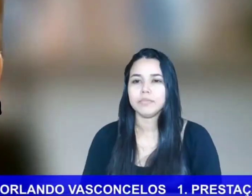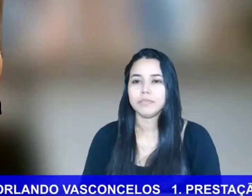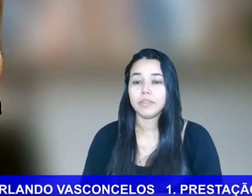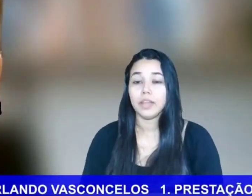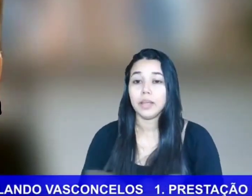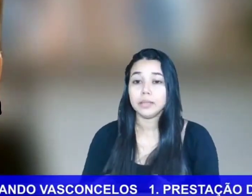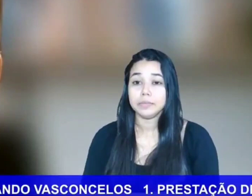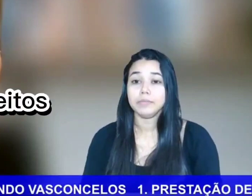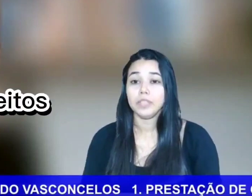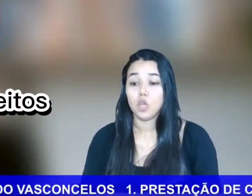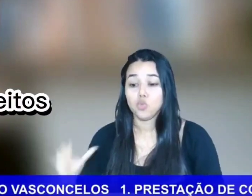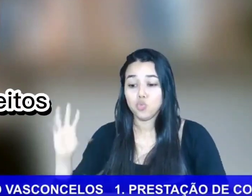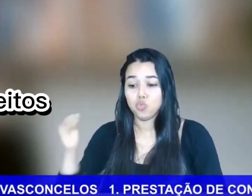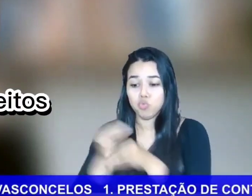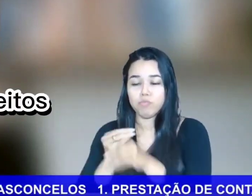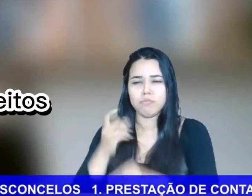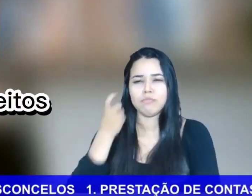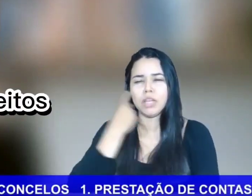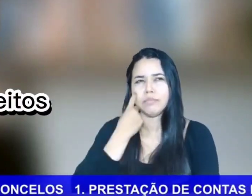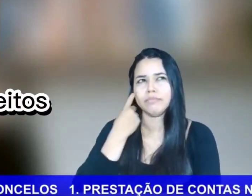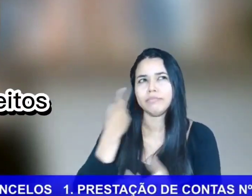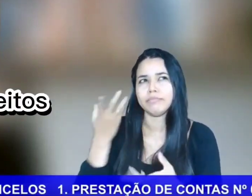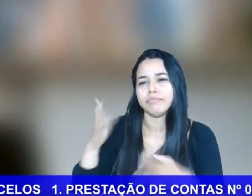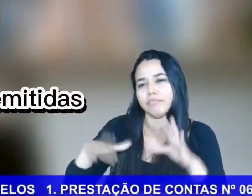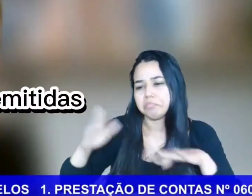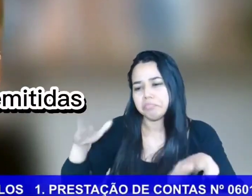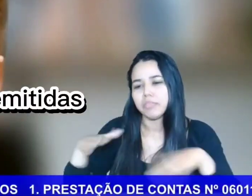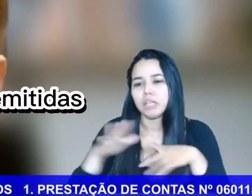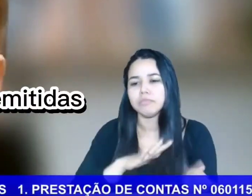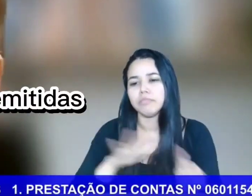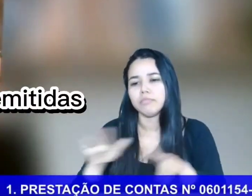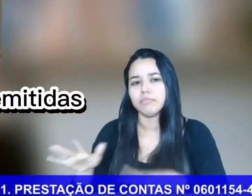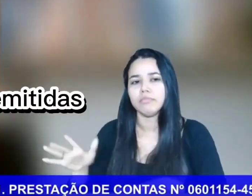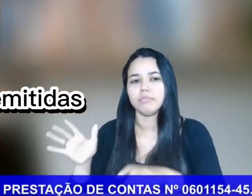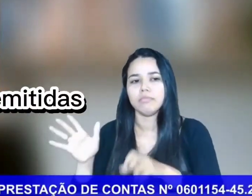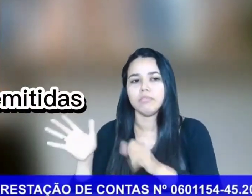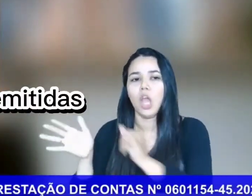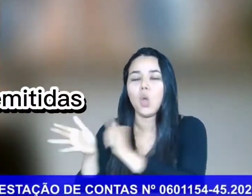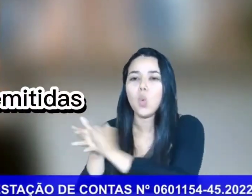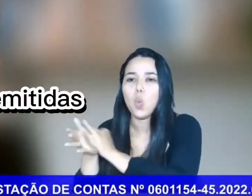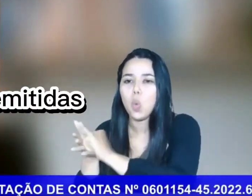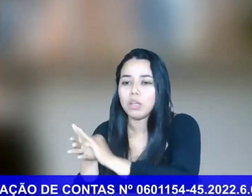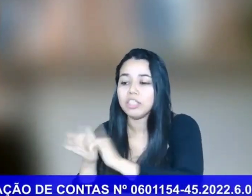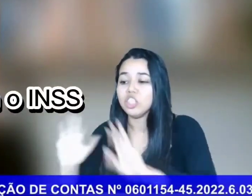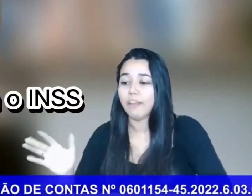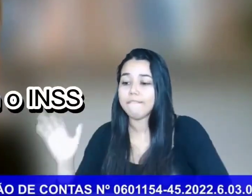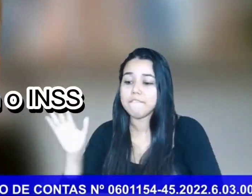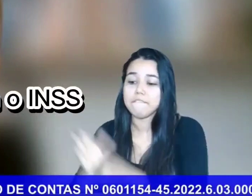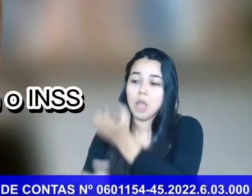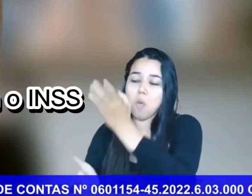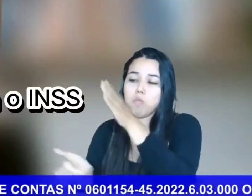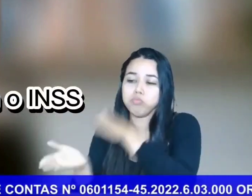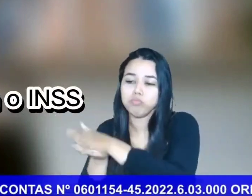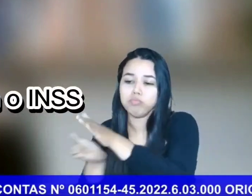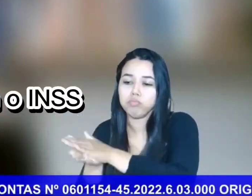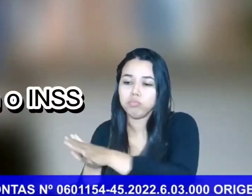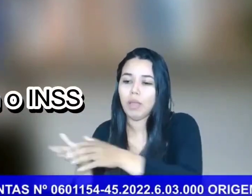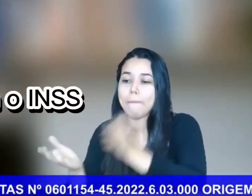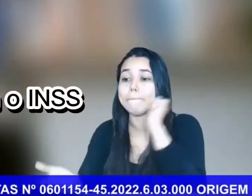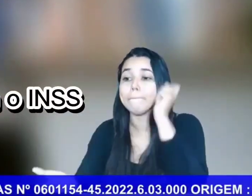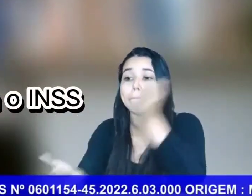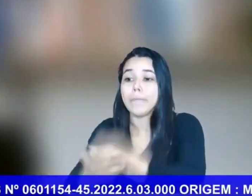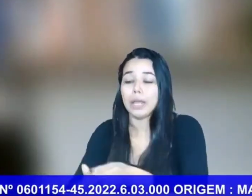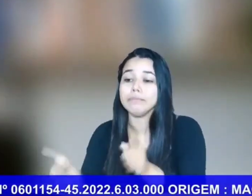numa sexta-feira. Os cadastros foram feitos, as notas prévias foram emitidas, os prestadores